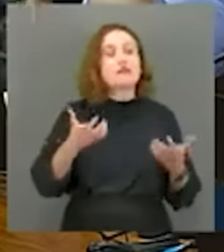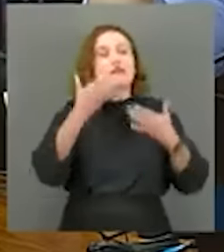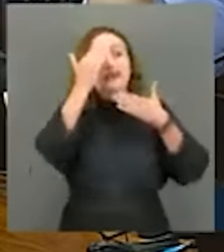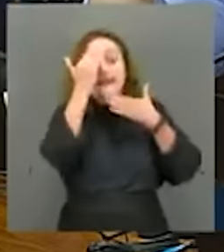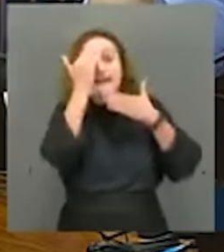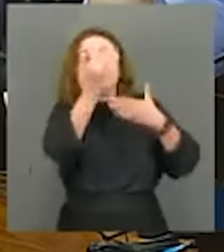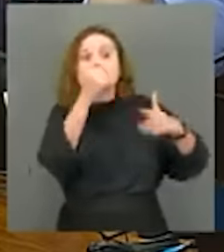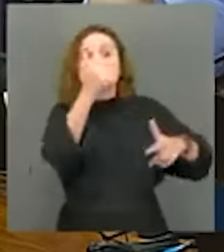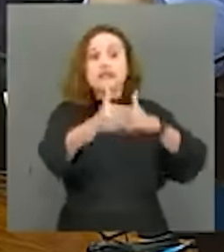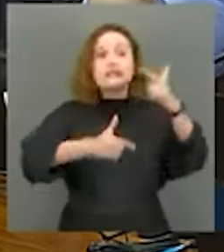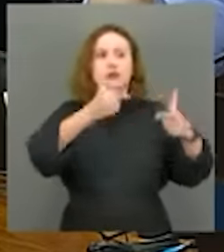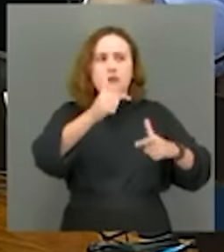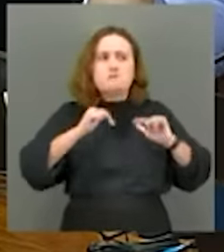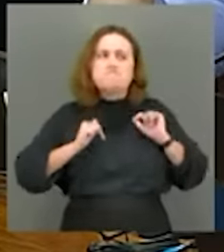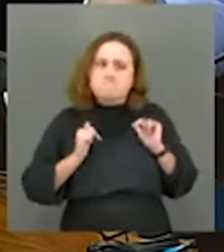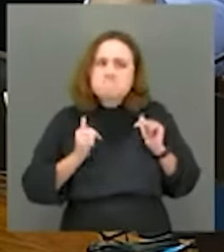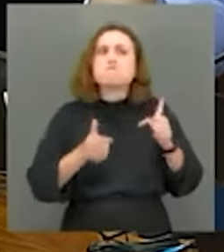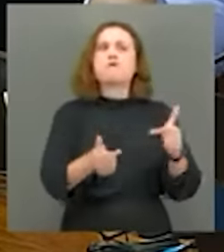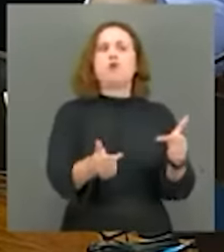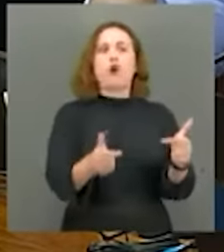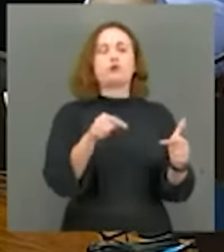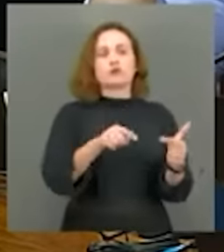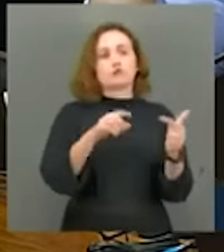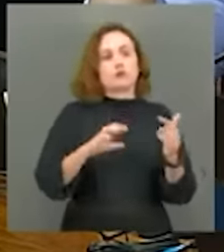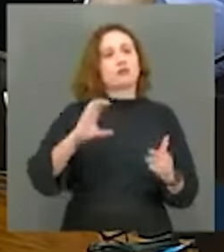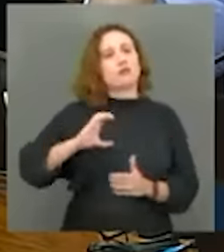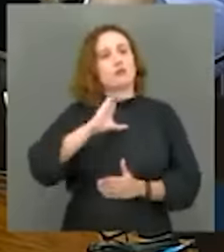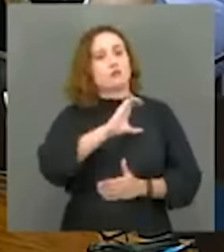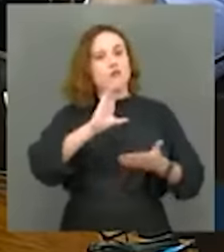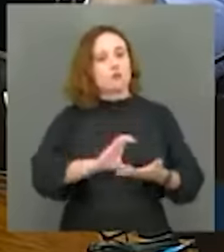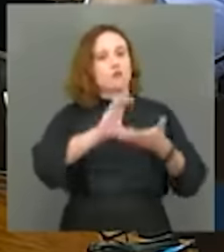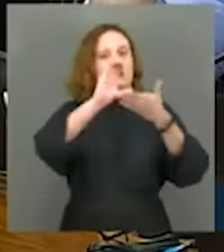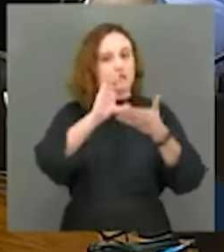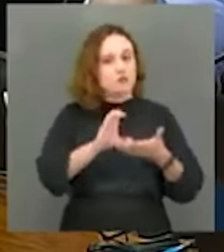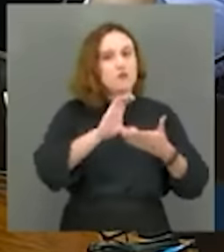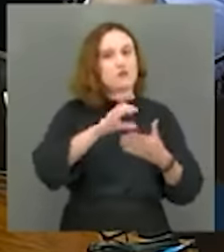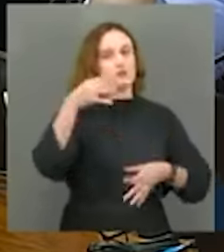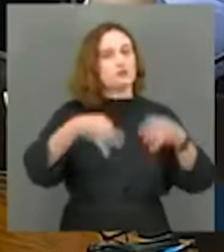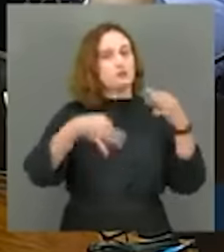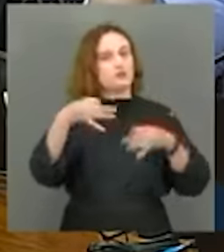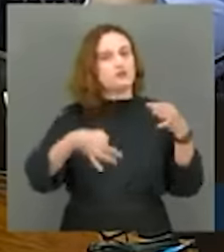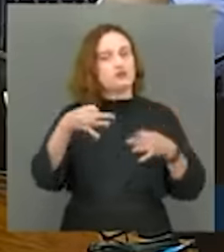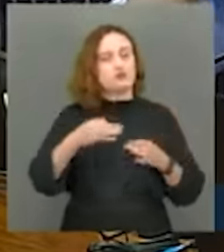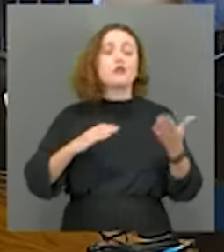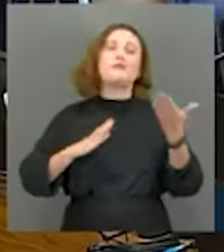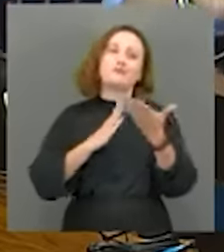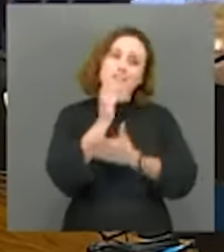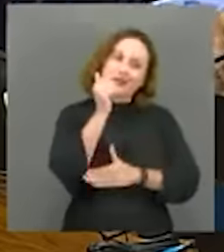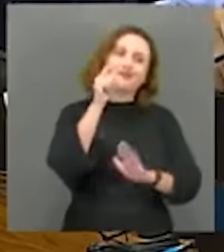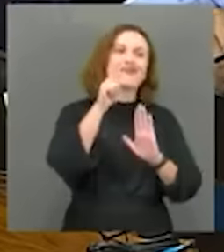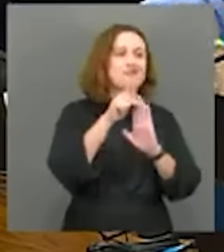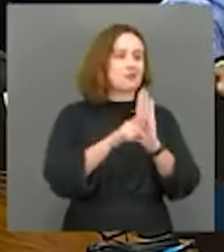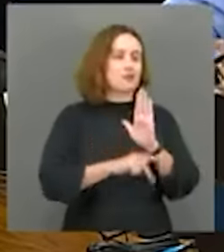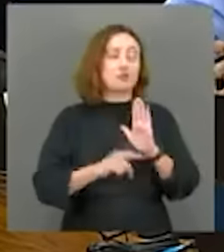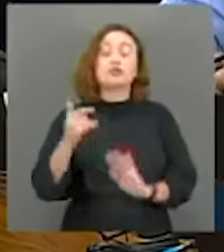pelo trabalho pelo empenho aqui na comissão de constituição e justiça do Senado para aprovação desse projeto importantíssimo né Acho